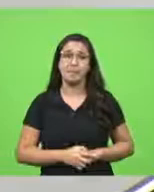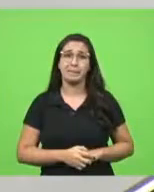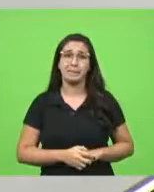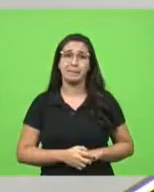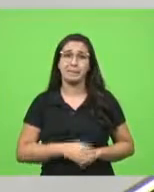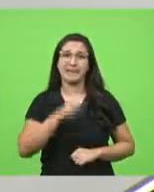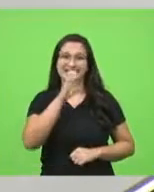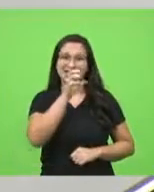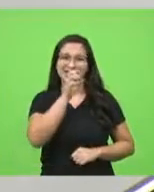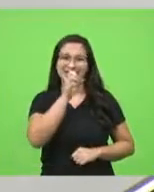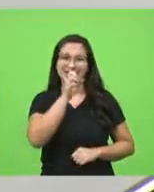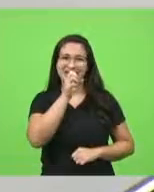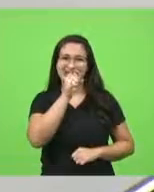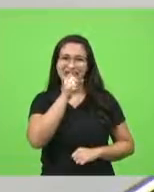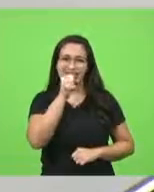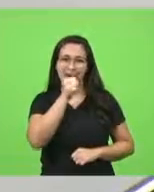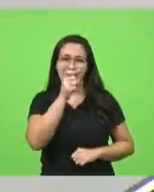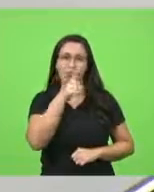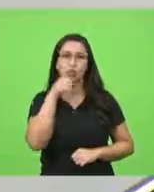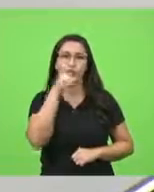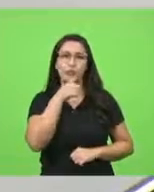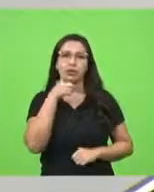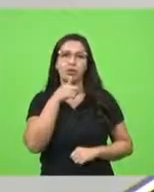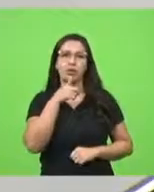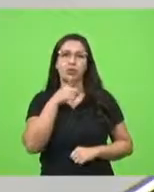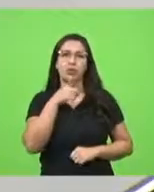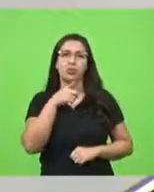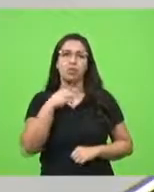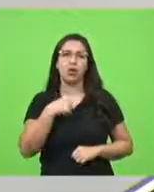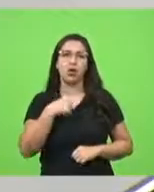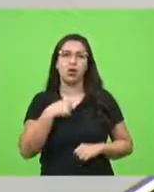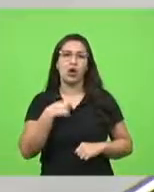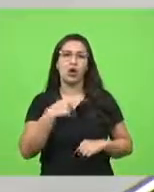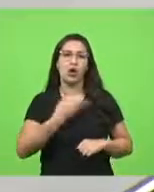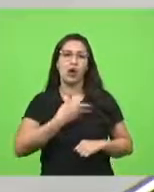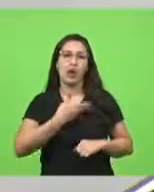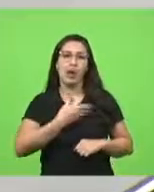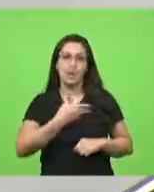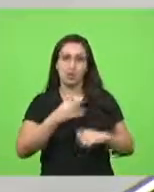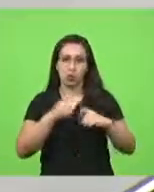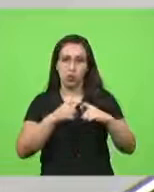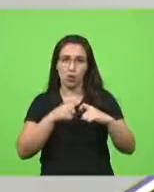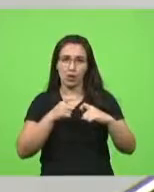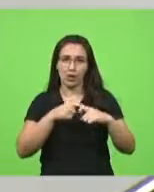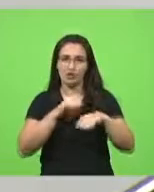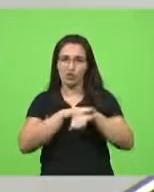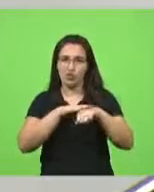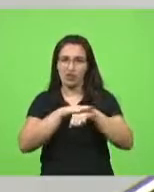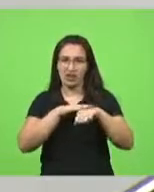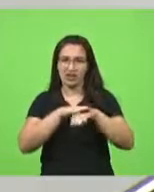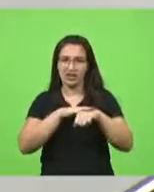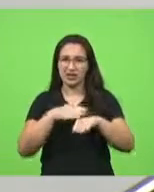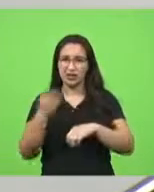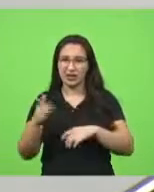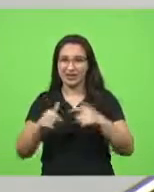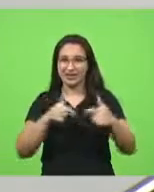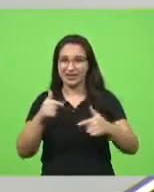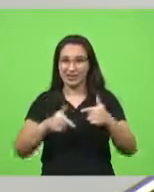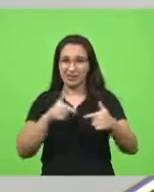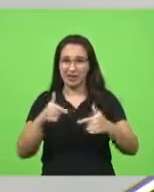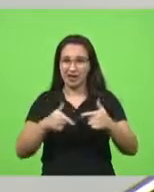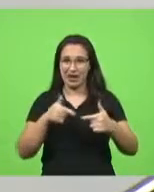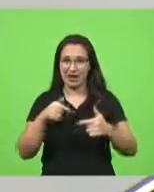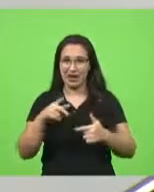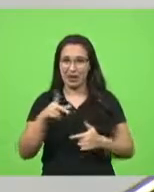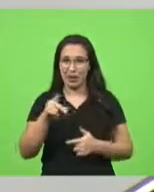amigo, amigo de um médico de Joaçaba, mas que está trabalhando em Porto Alegre. E aquele